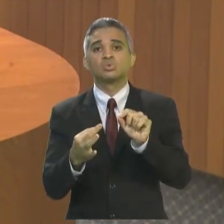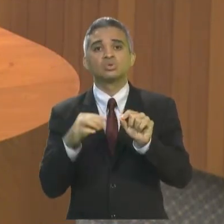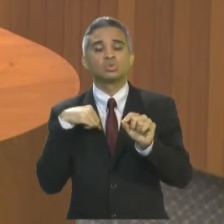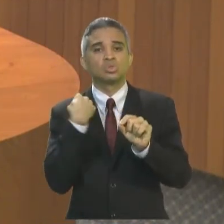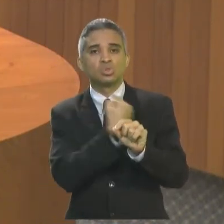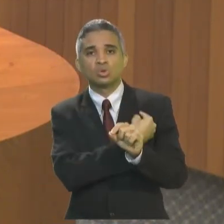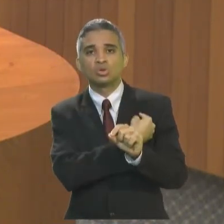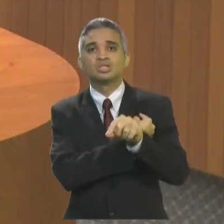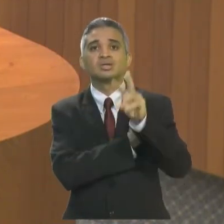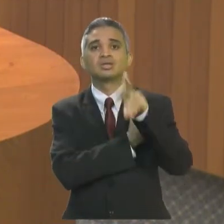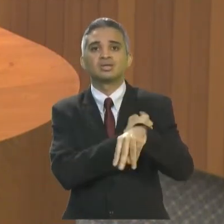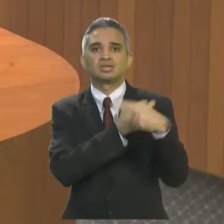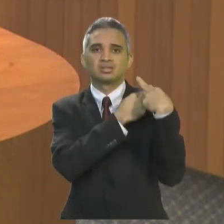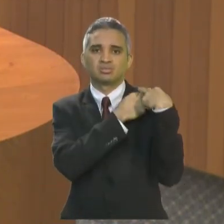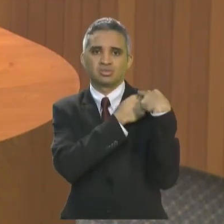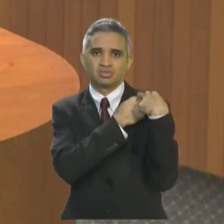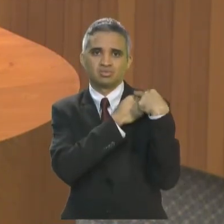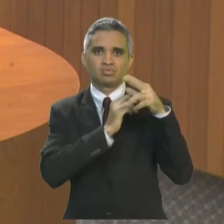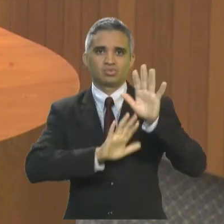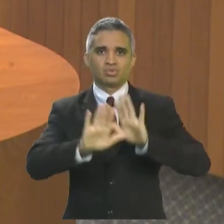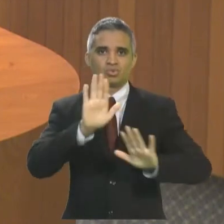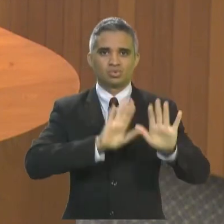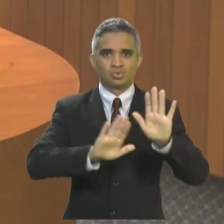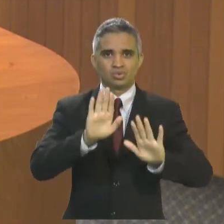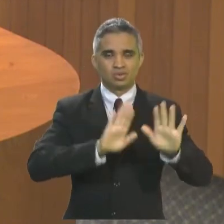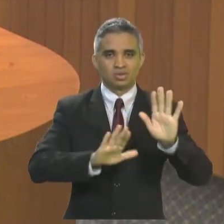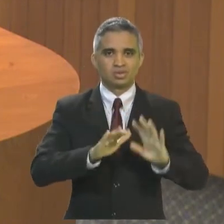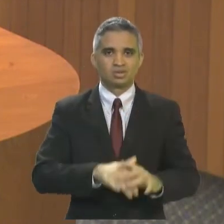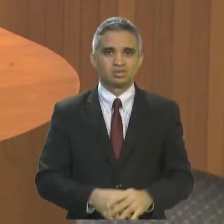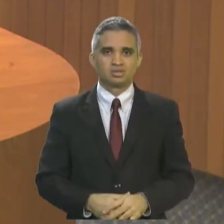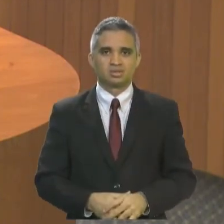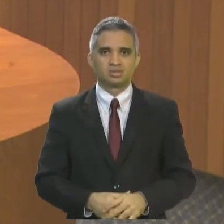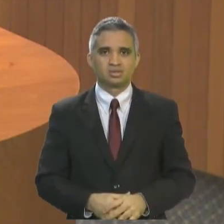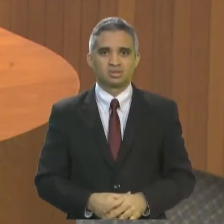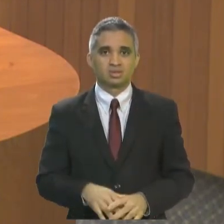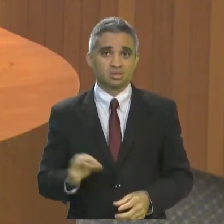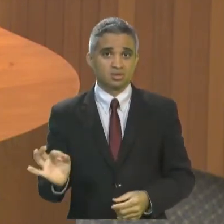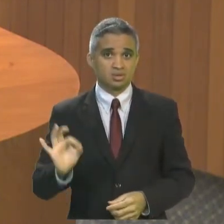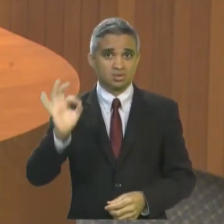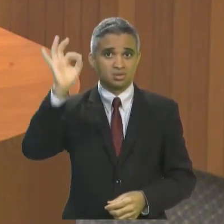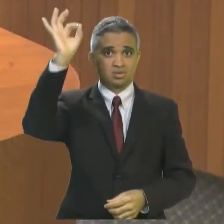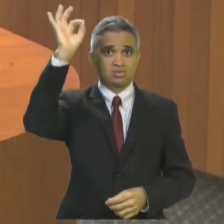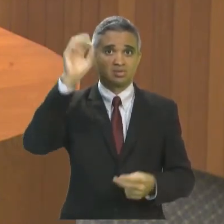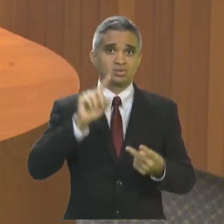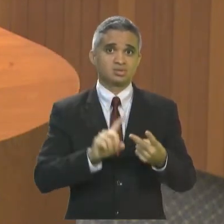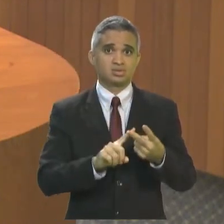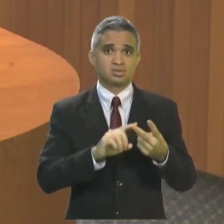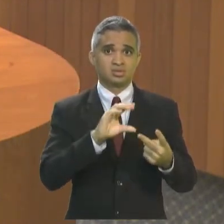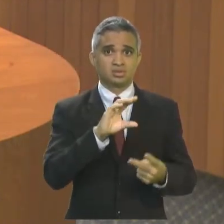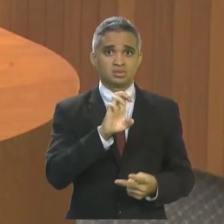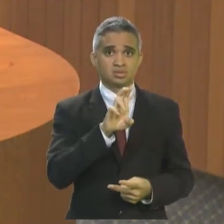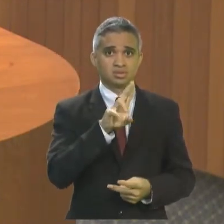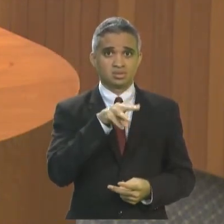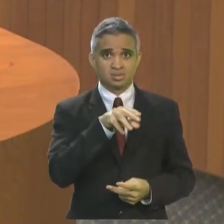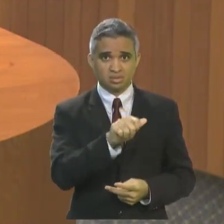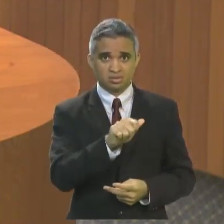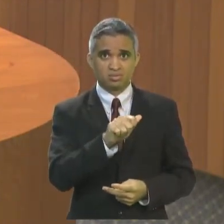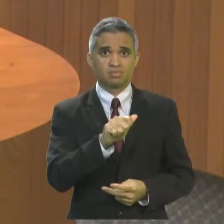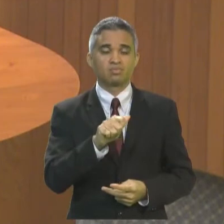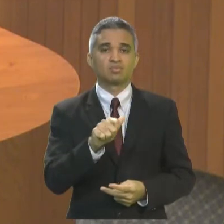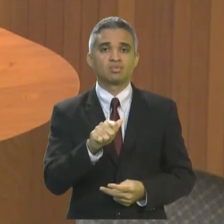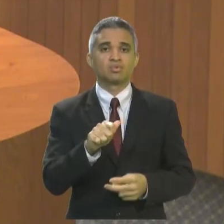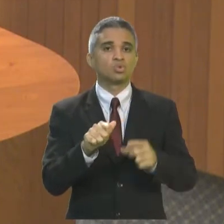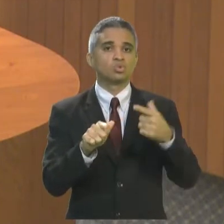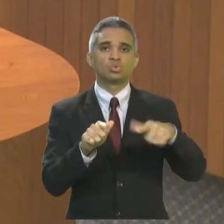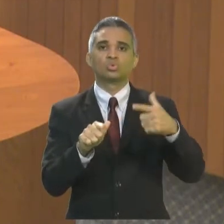aqui. A Universidade Federal do Maranhão e o SEUMA, eles estão sem fazer um ensino de qualidade desde que começou